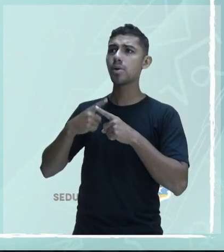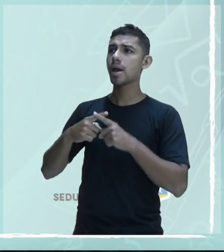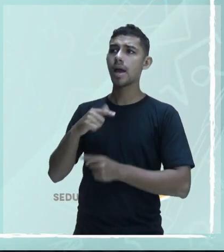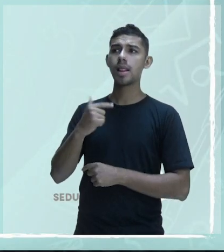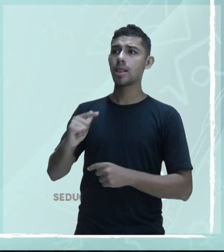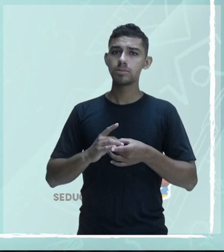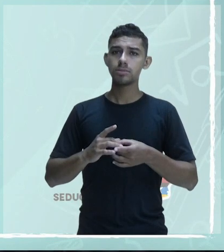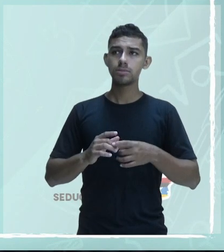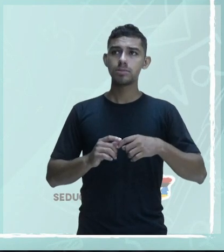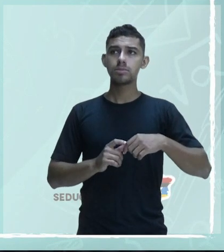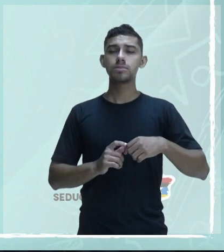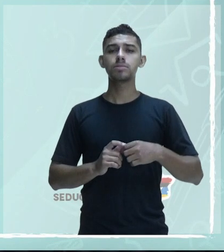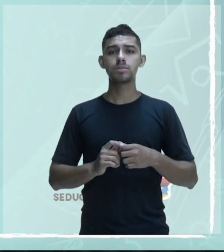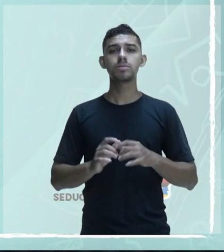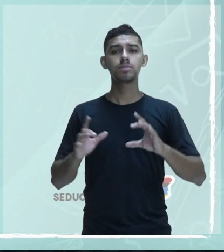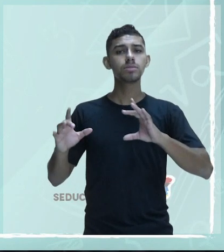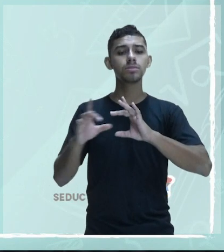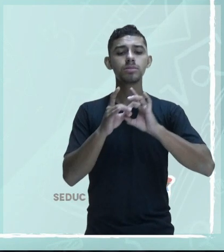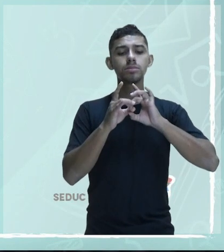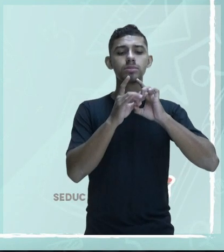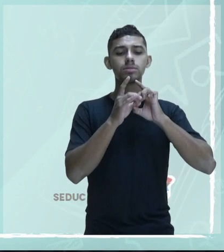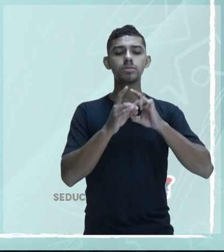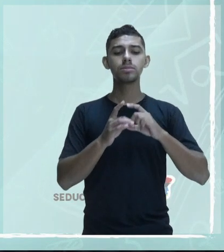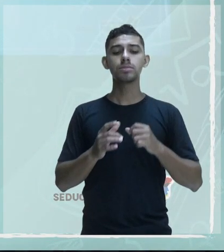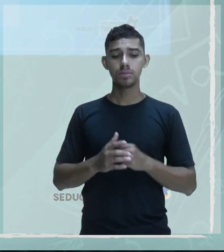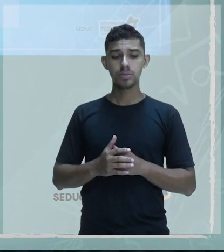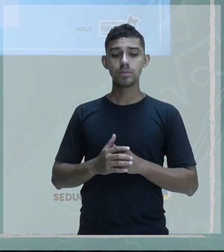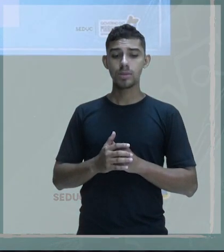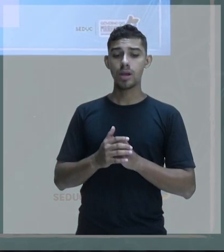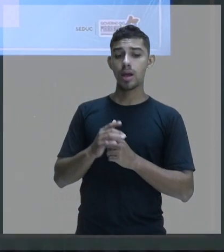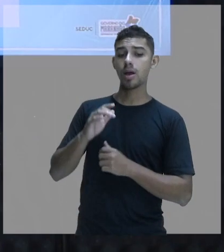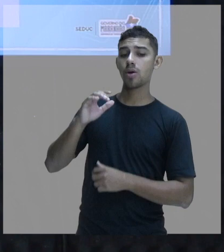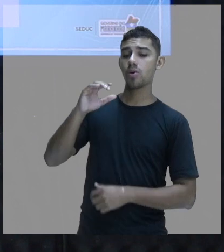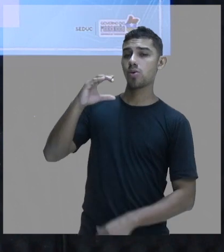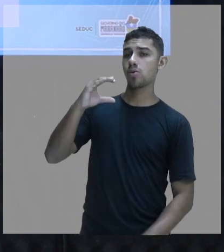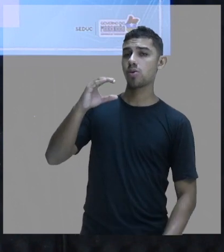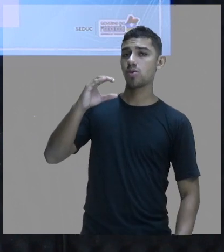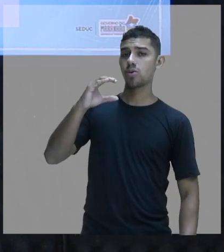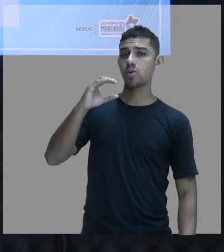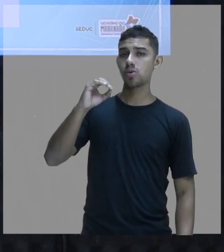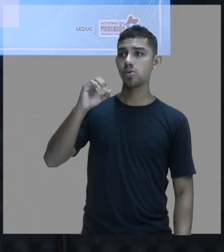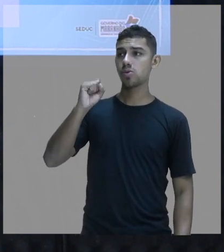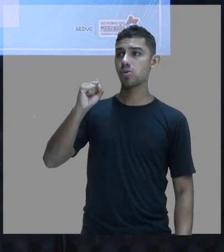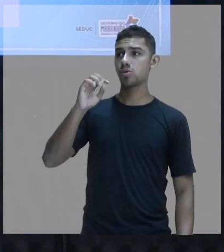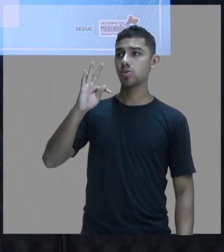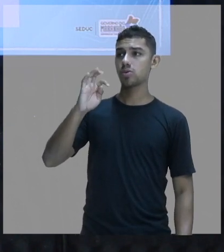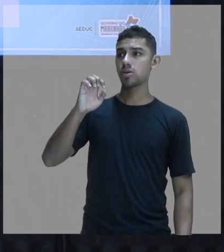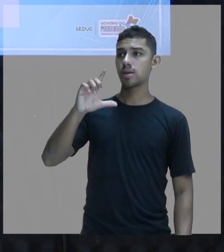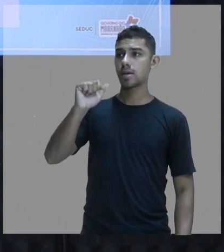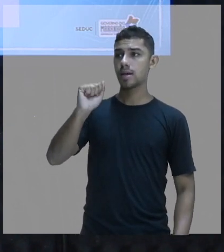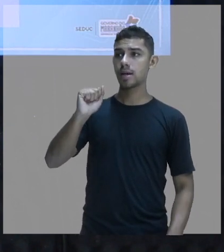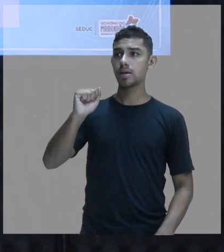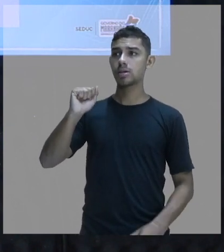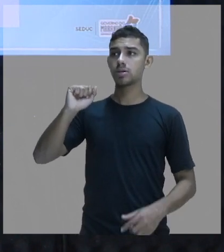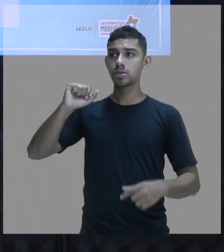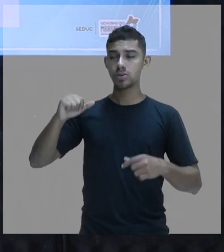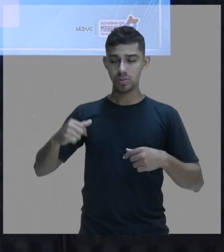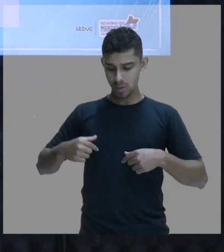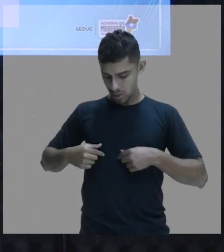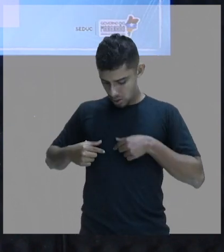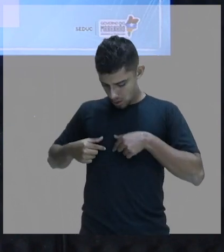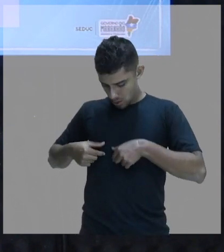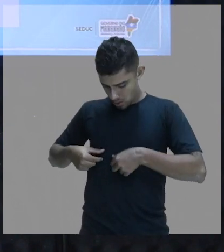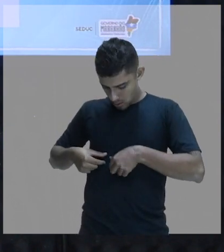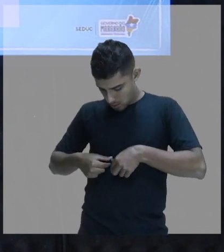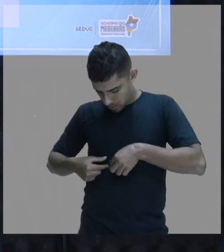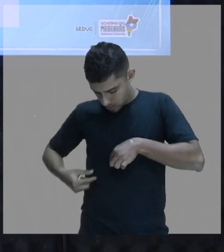diretamente ao externo. Elas se conectam na costela superior. Percebam aqui, ó, a 8, ela não se conecta diretamente